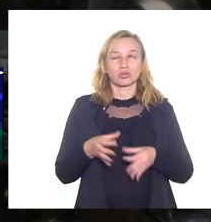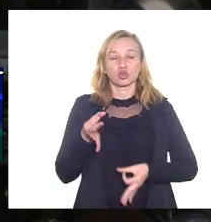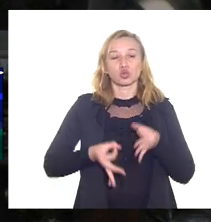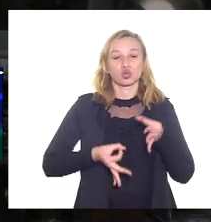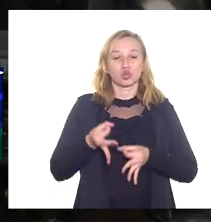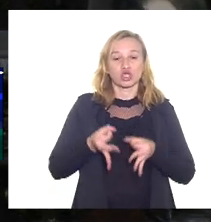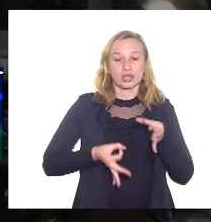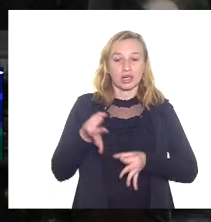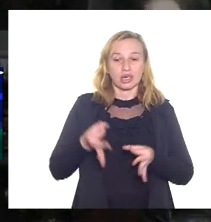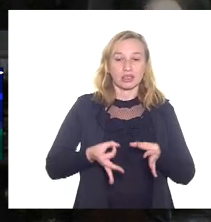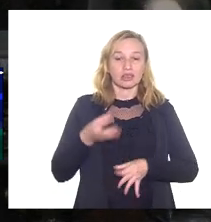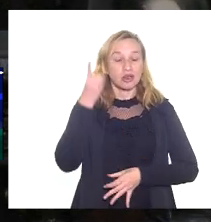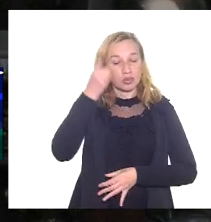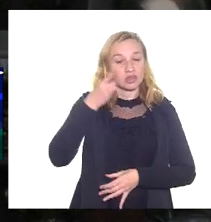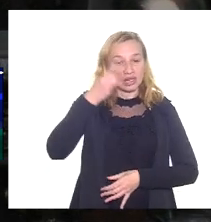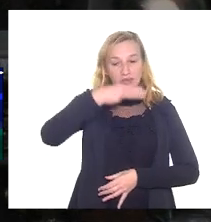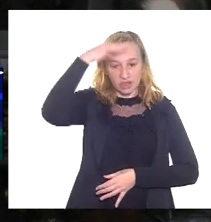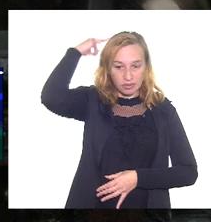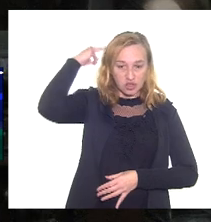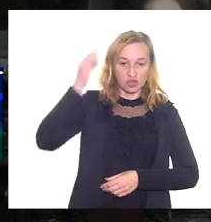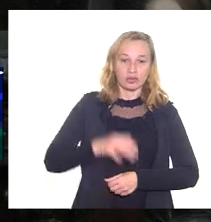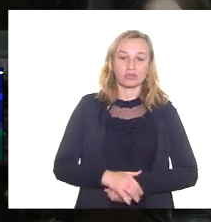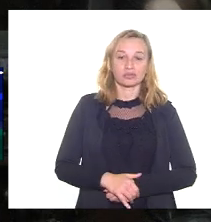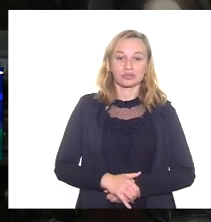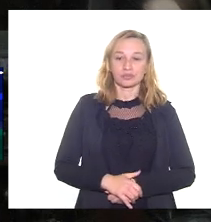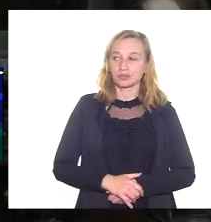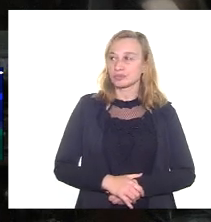Constituição e Justiça, deputado Márcio Pacheco.